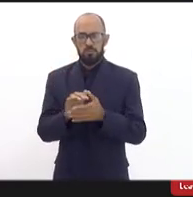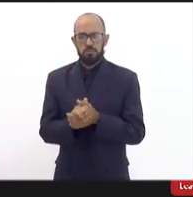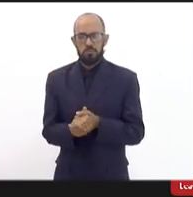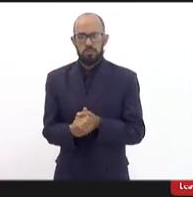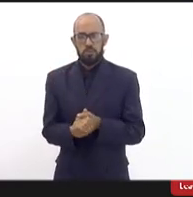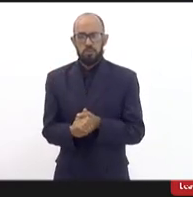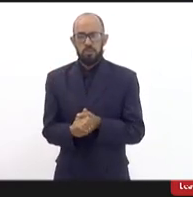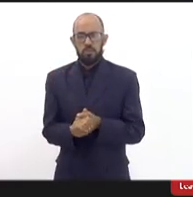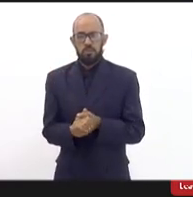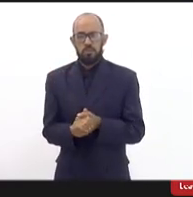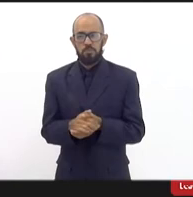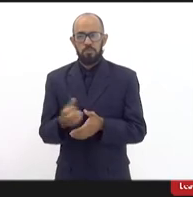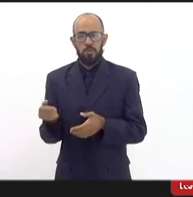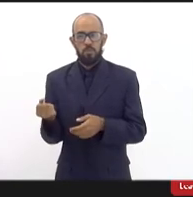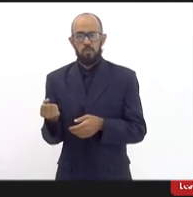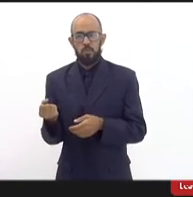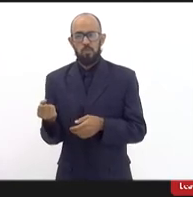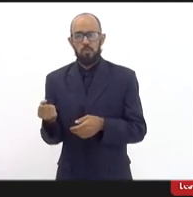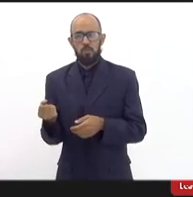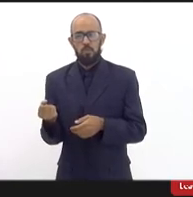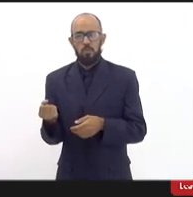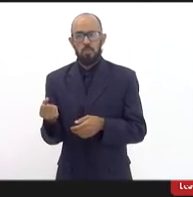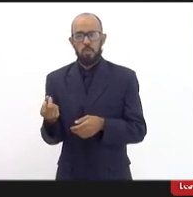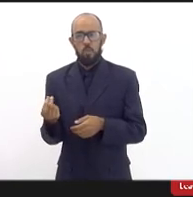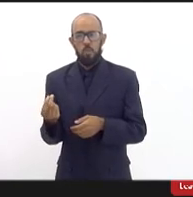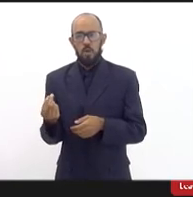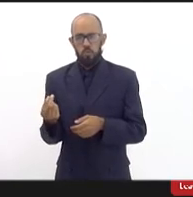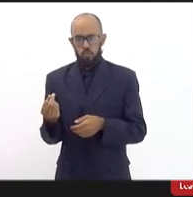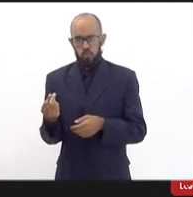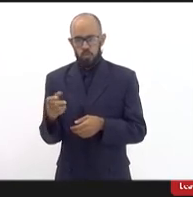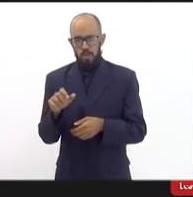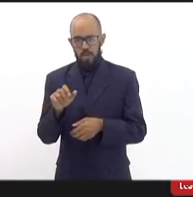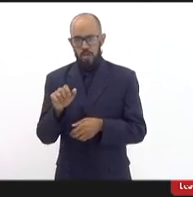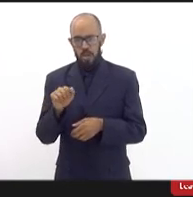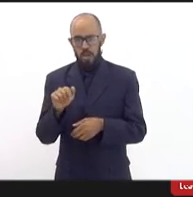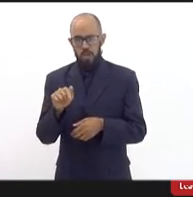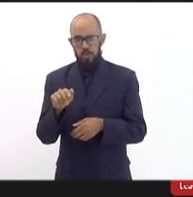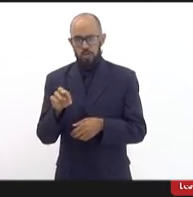quanto que a Getransp já cobrou